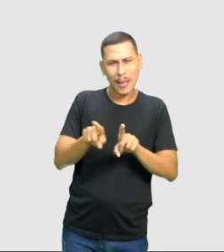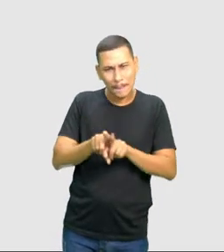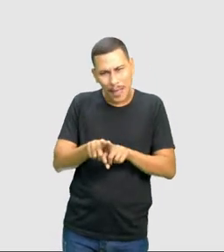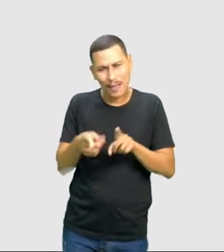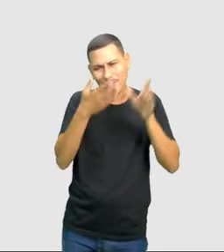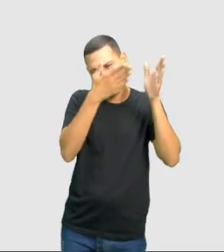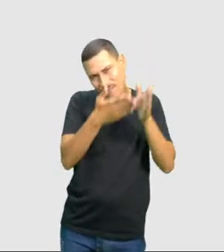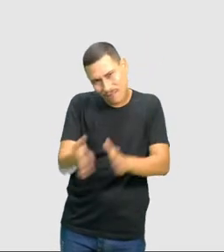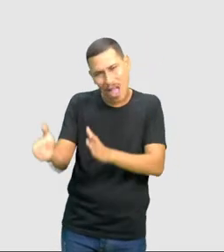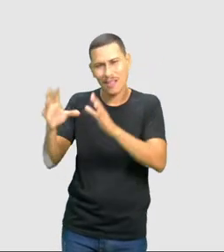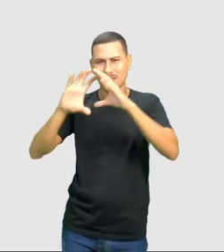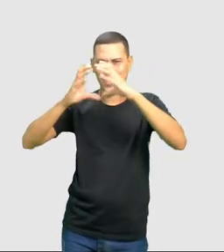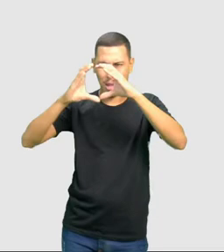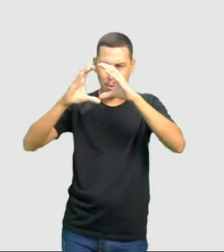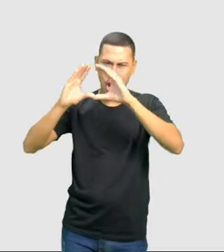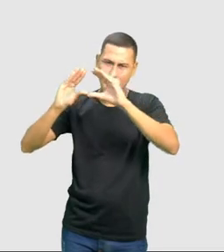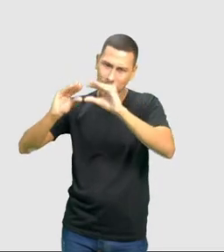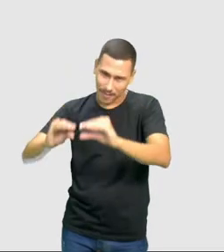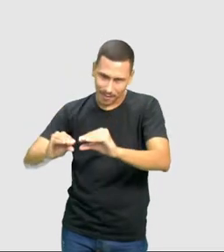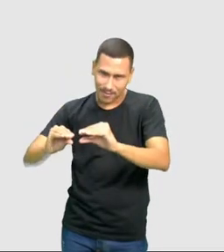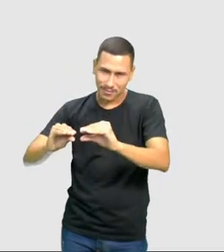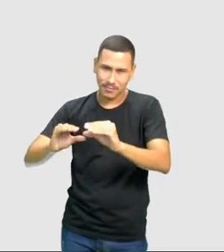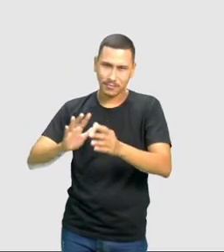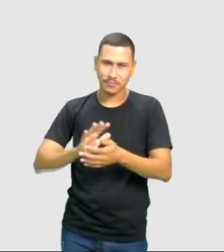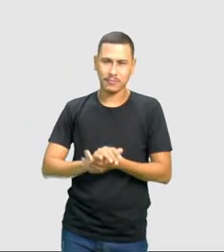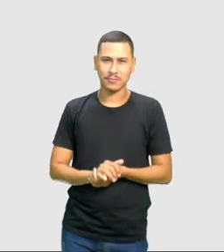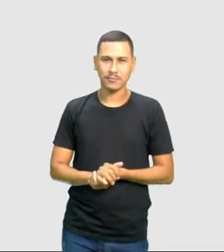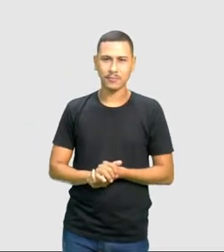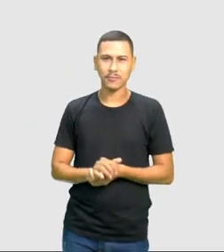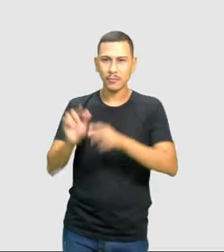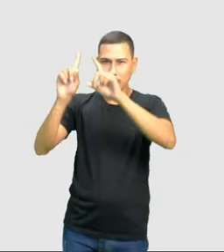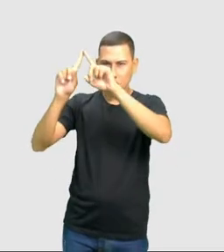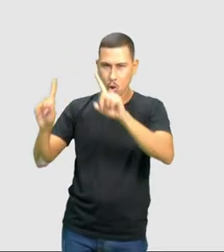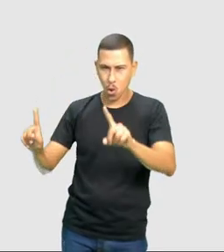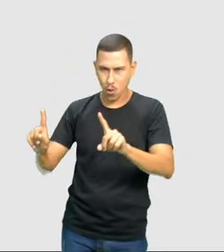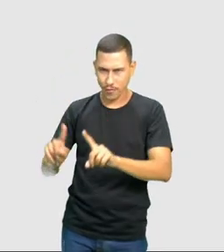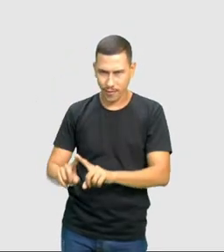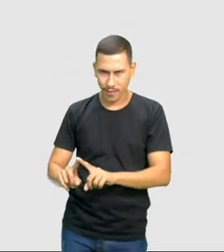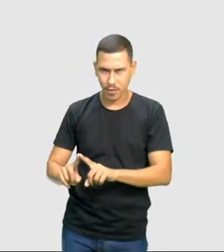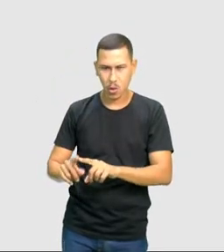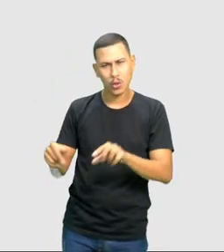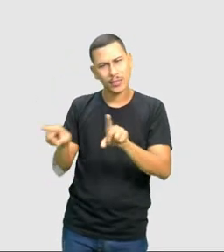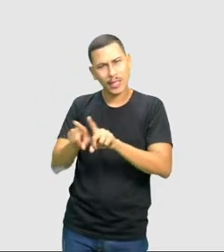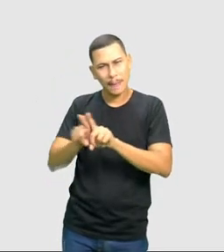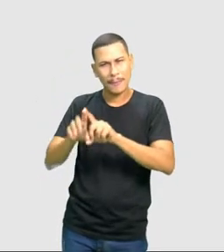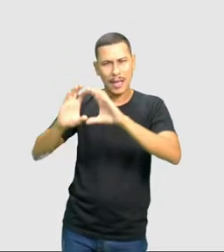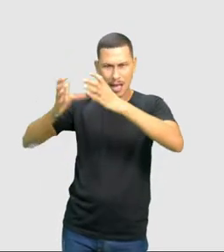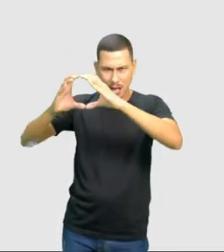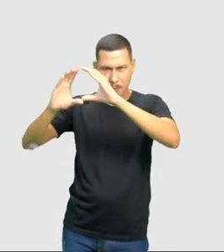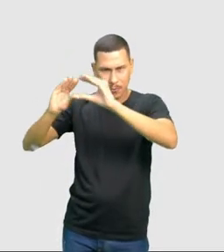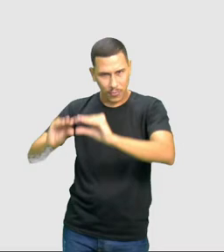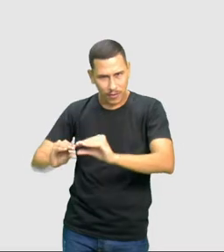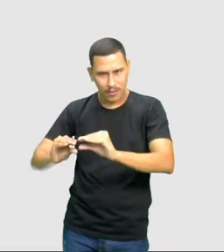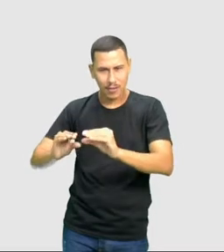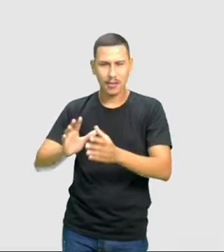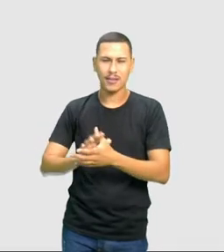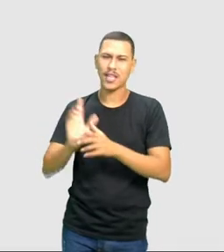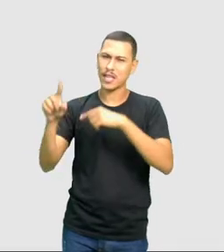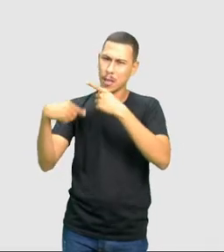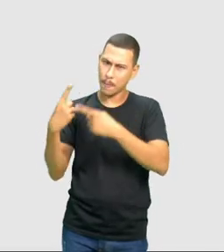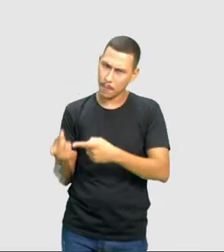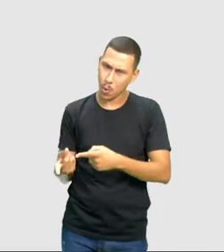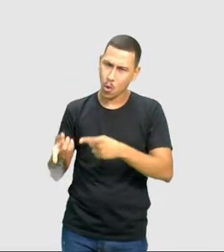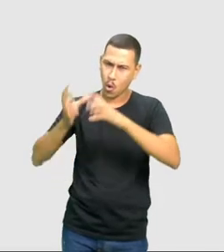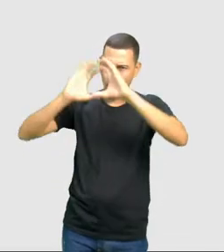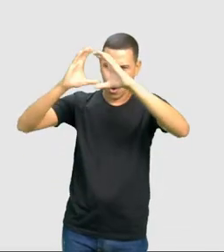das bolas, a bola pequena, o losango, a bola pequena e depois